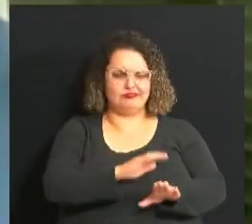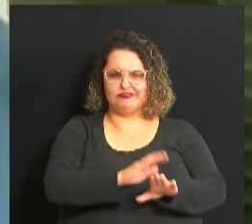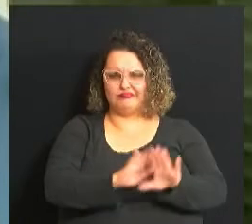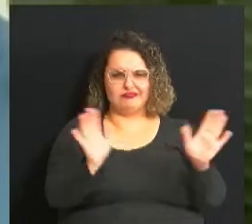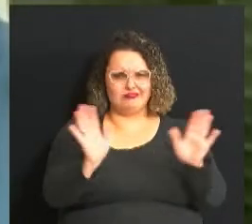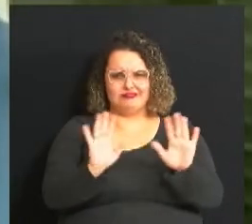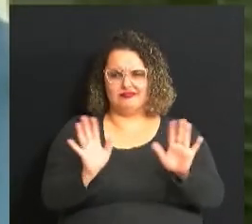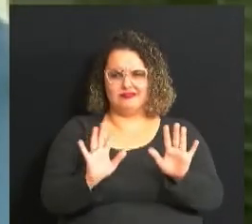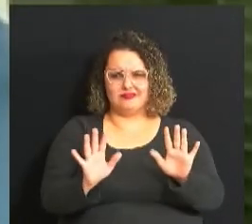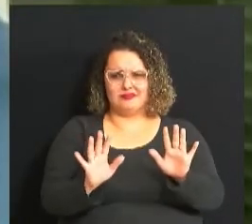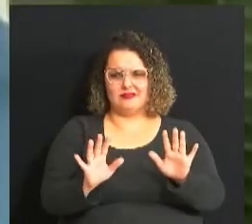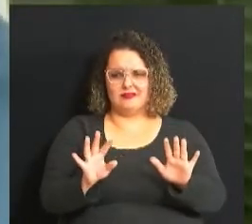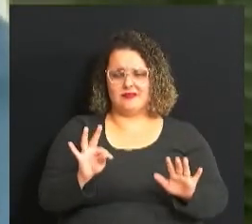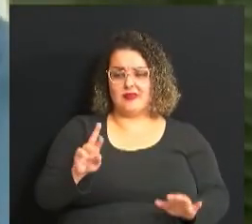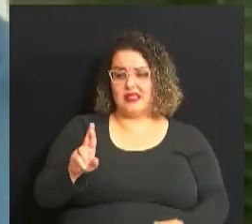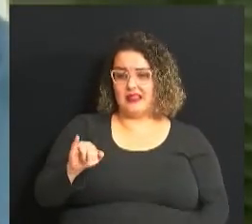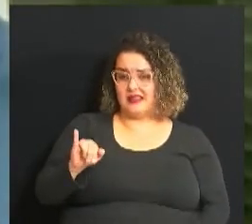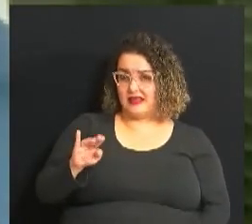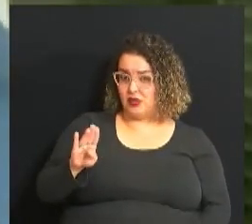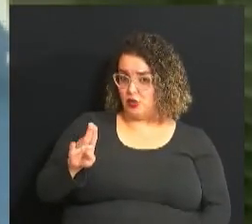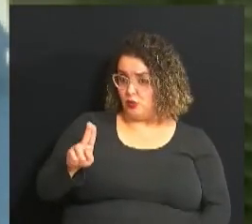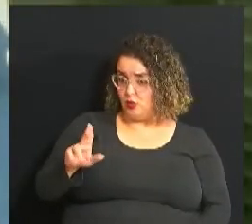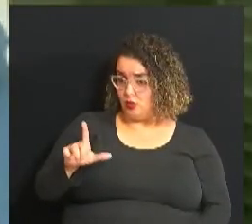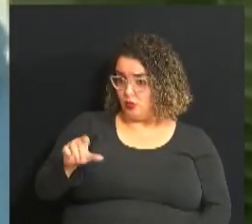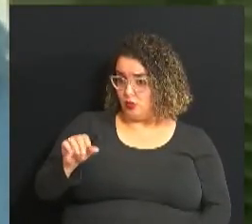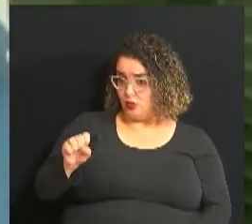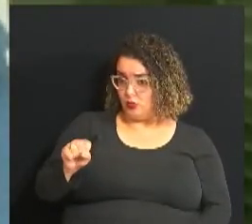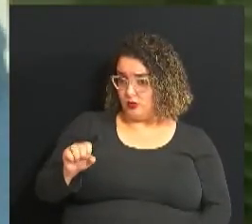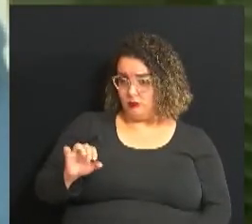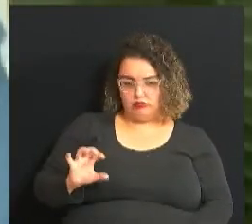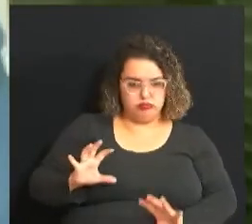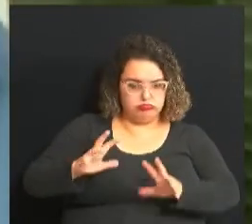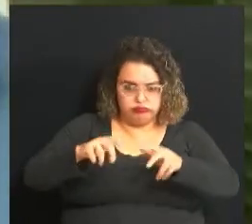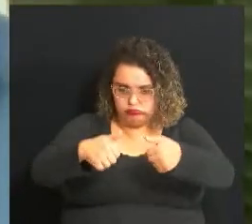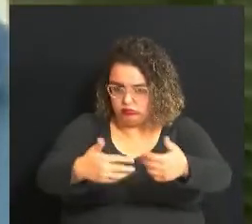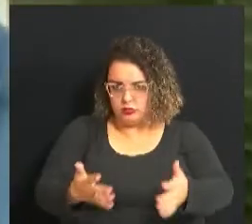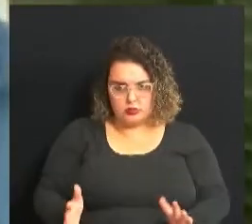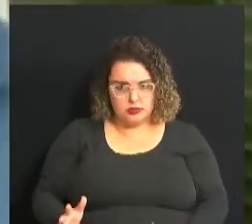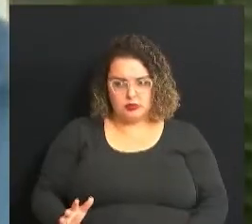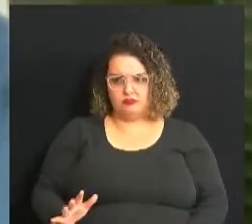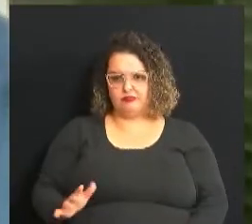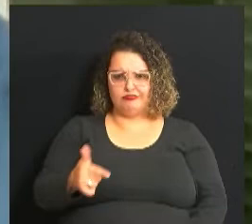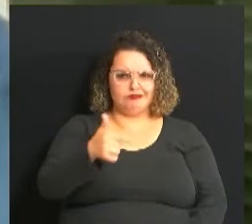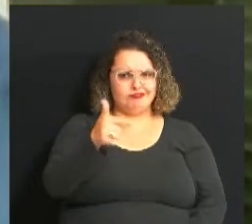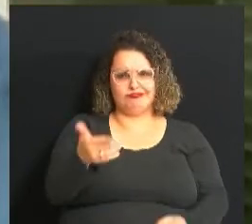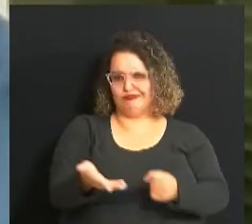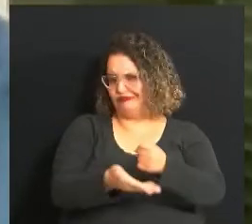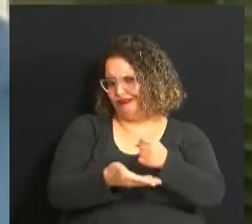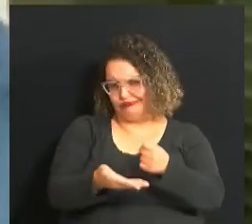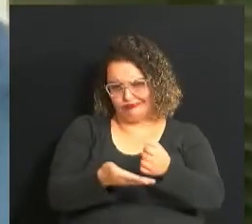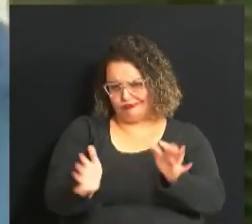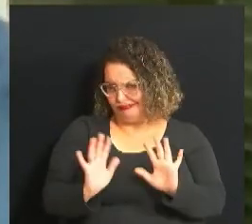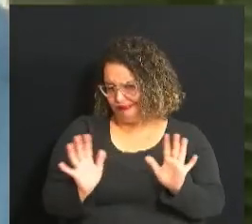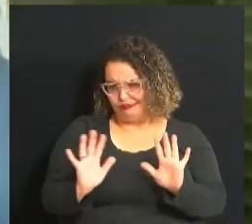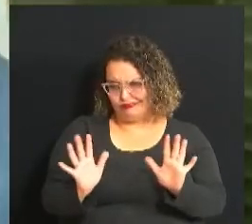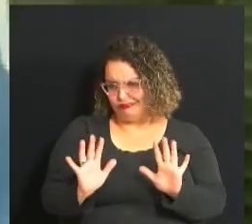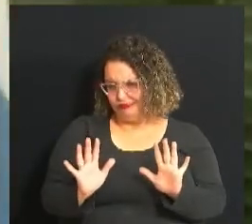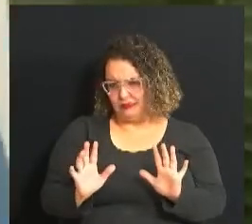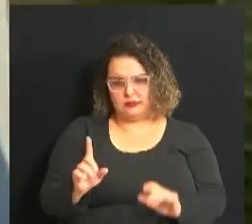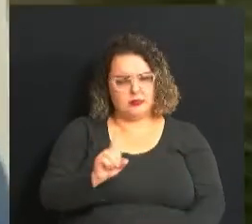esse tribulus também é uma substância que veio com força e viu que não tem nenhum fundamento, não deve ser